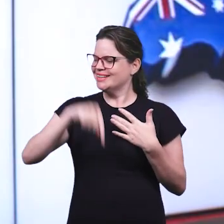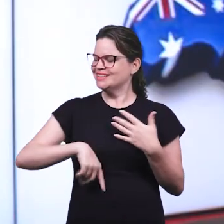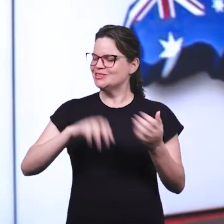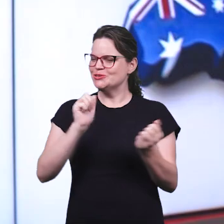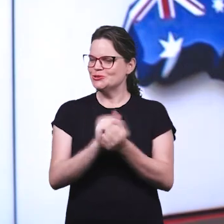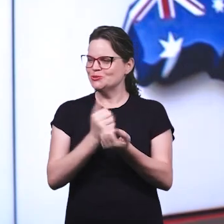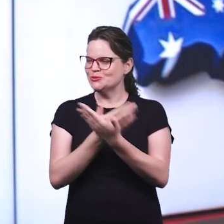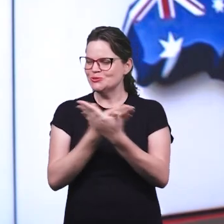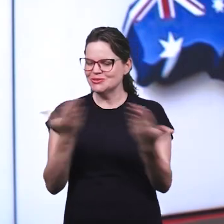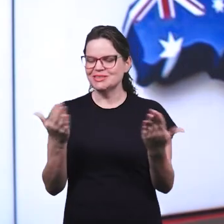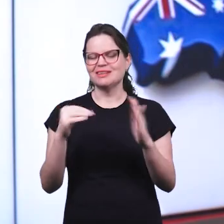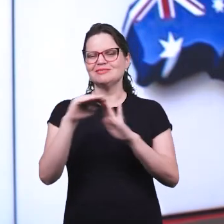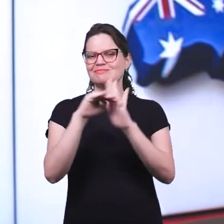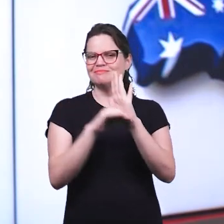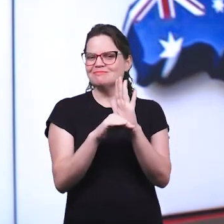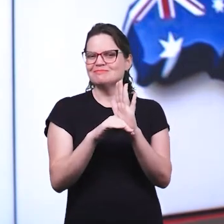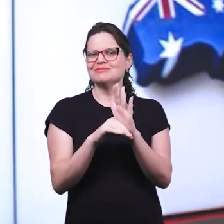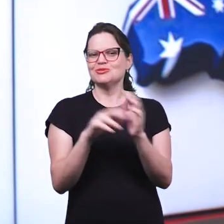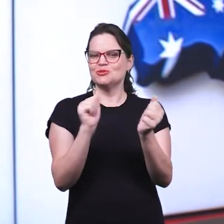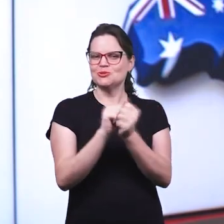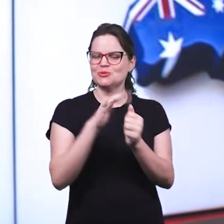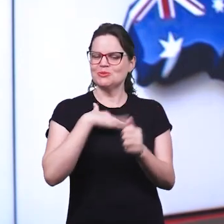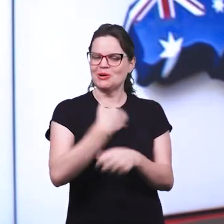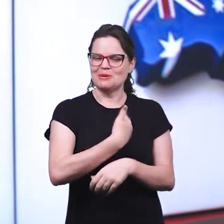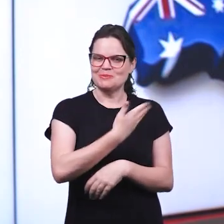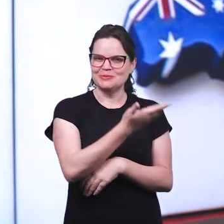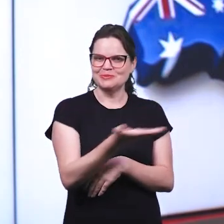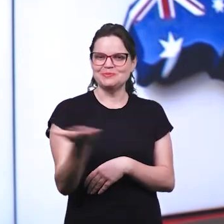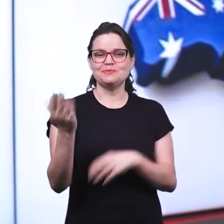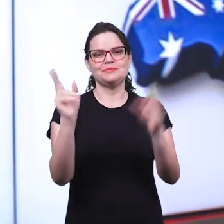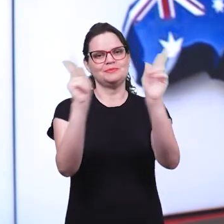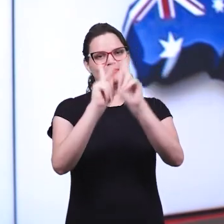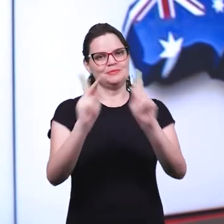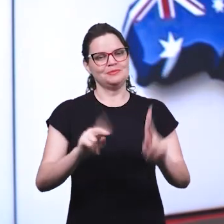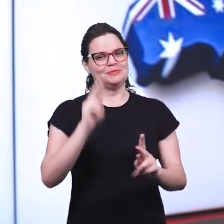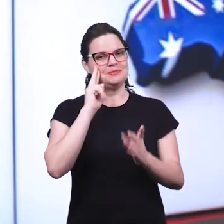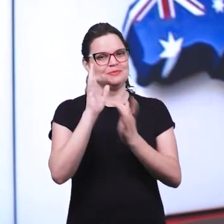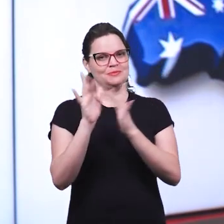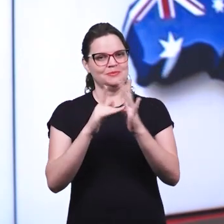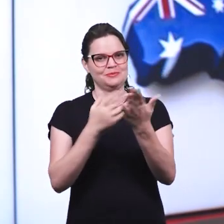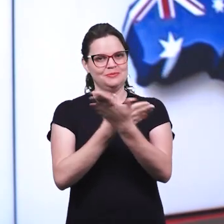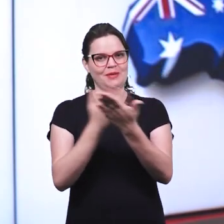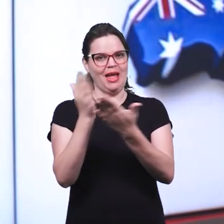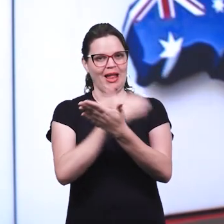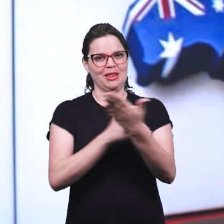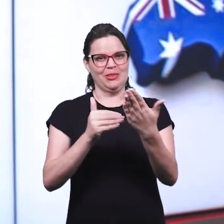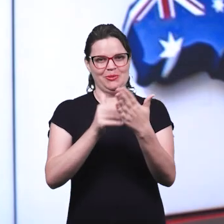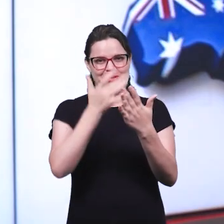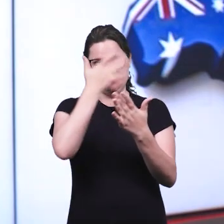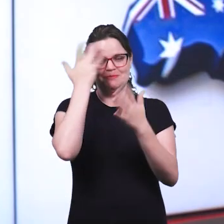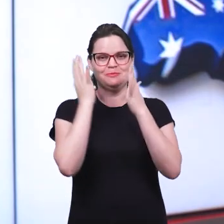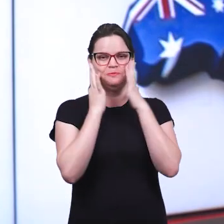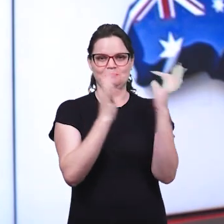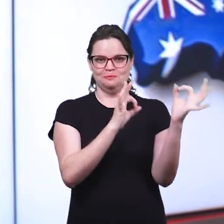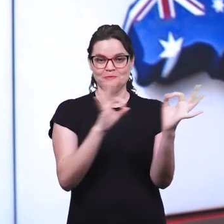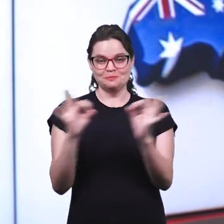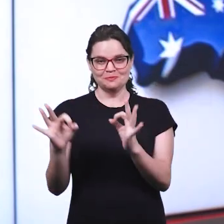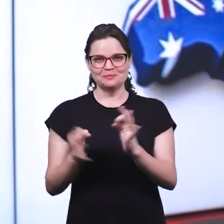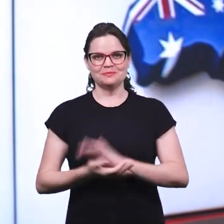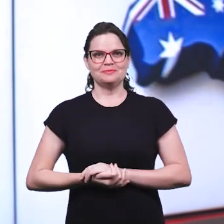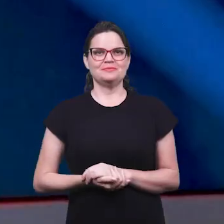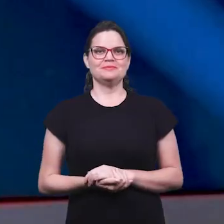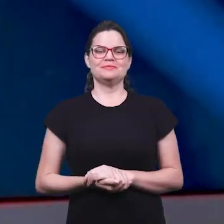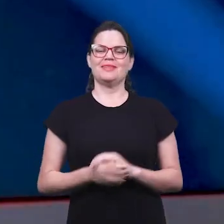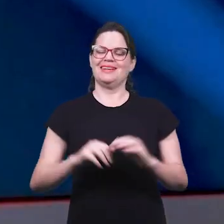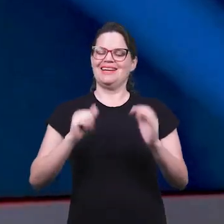neste programa, companheiro. Quero saudar a todos os espectadores com a paz do Senhor